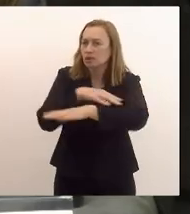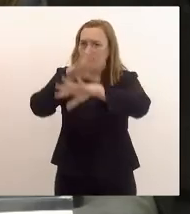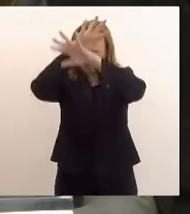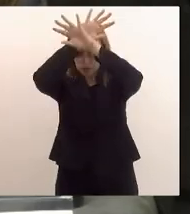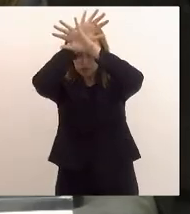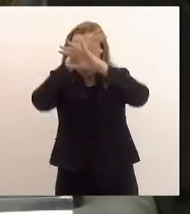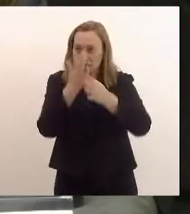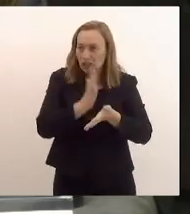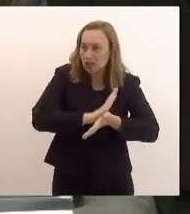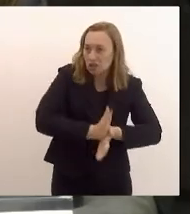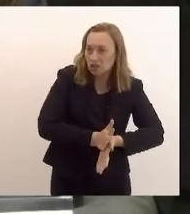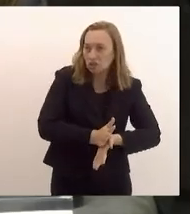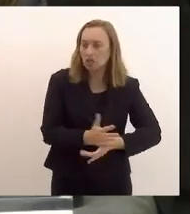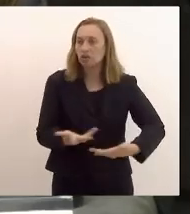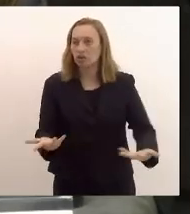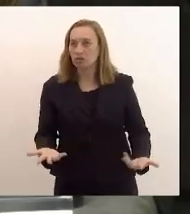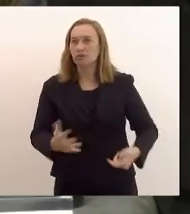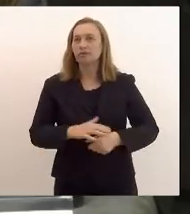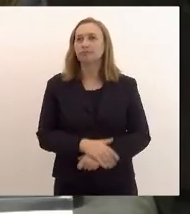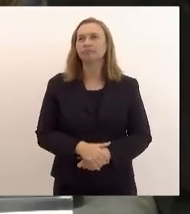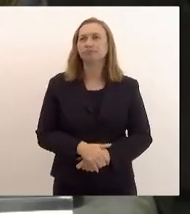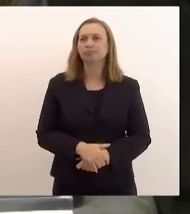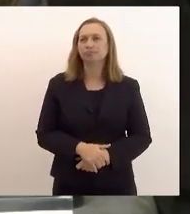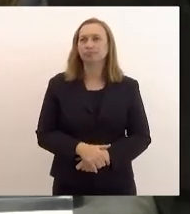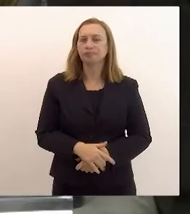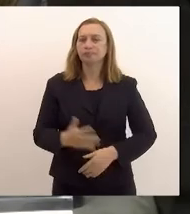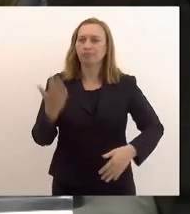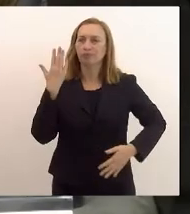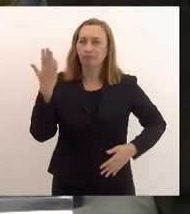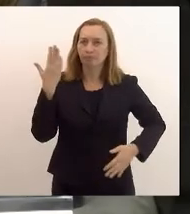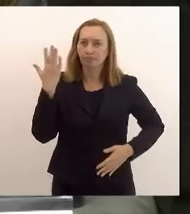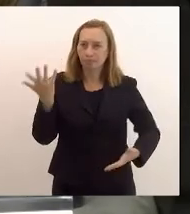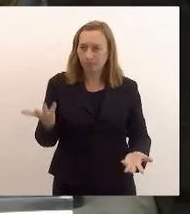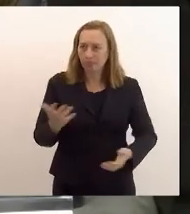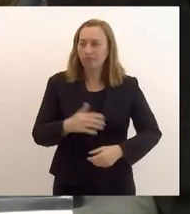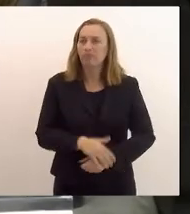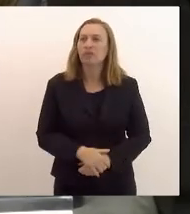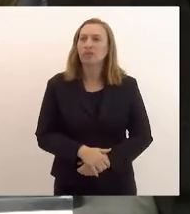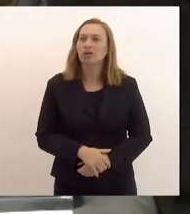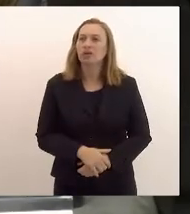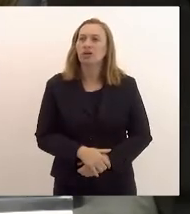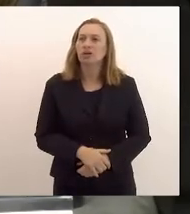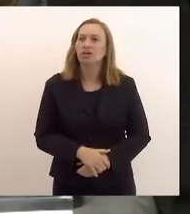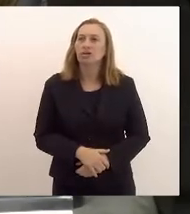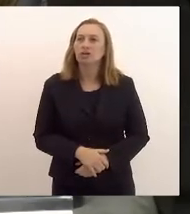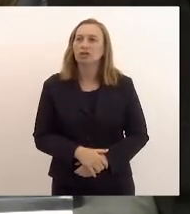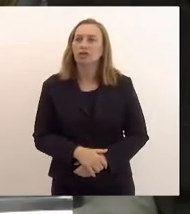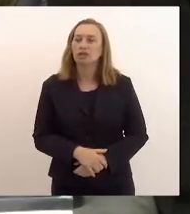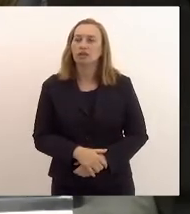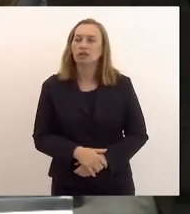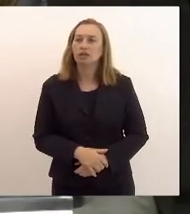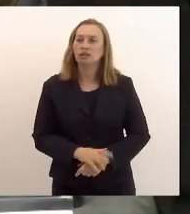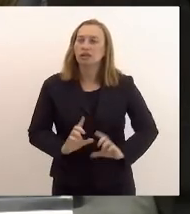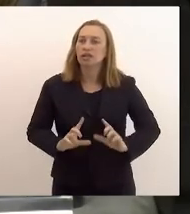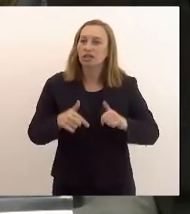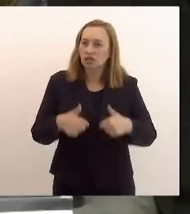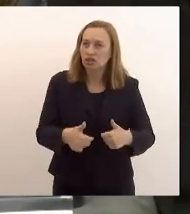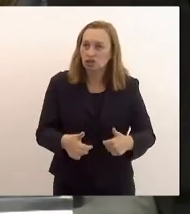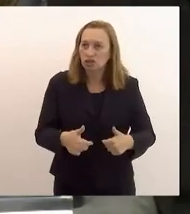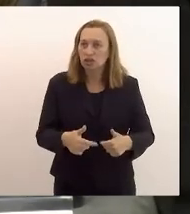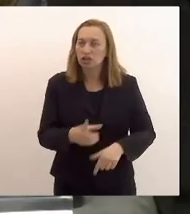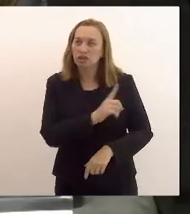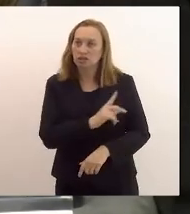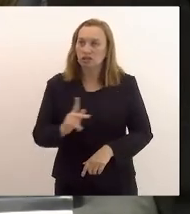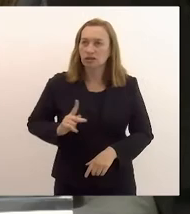dizimados por traficantes convertidos na e ações que a defensoria